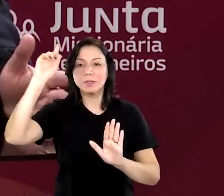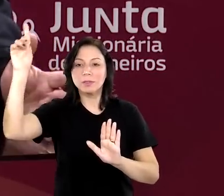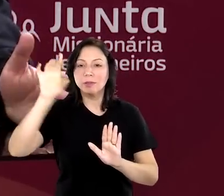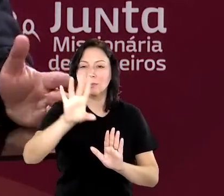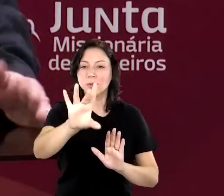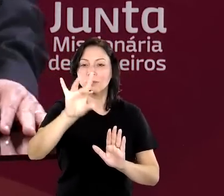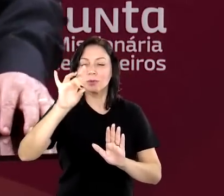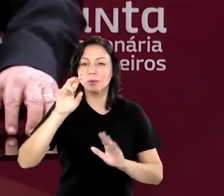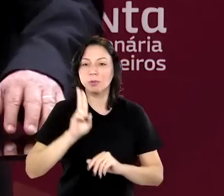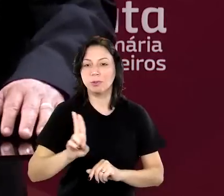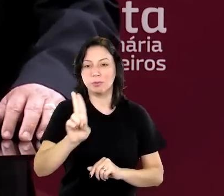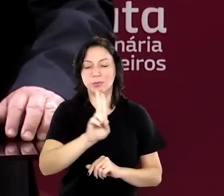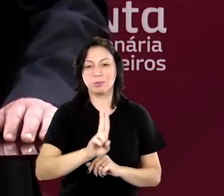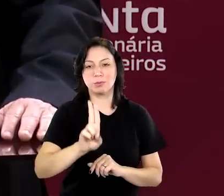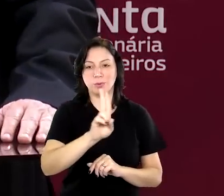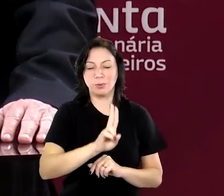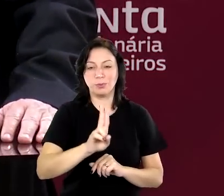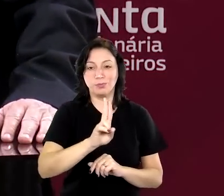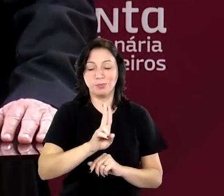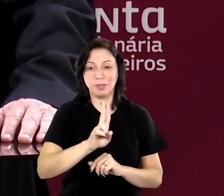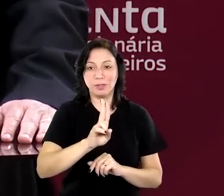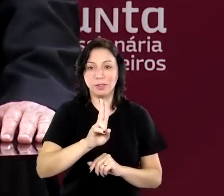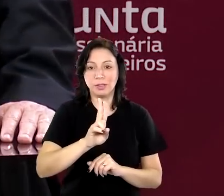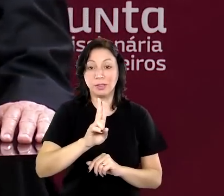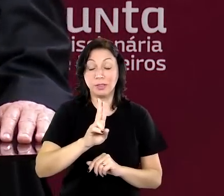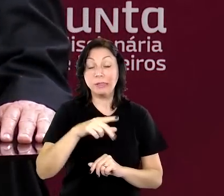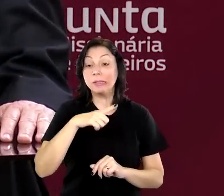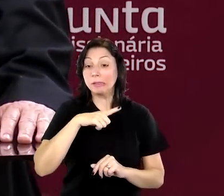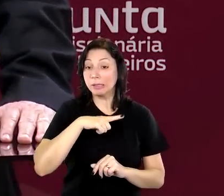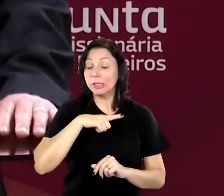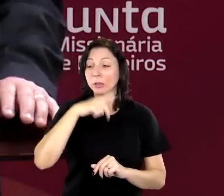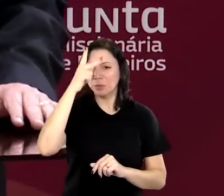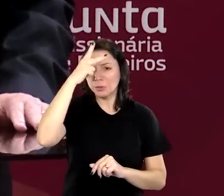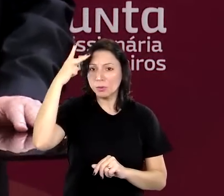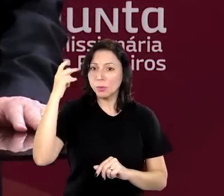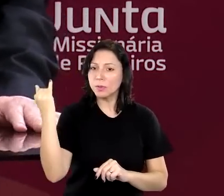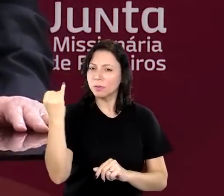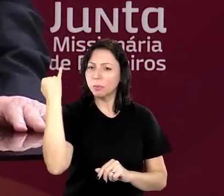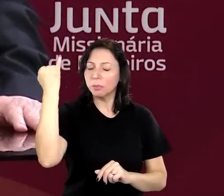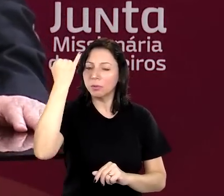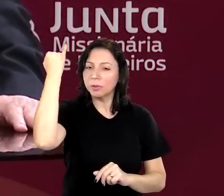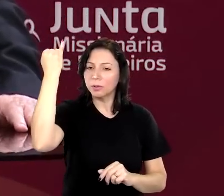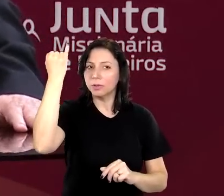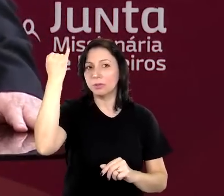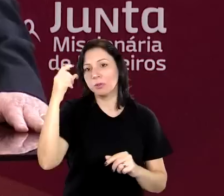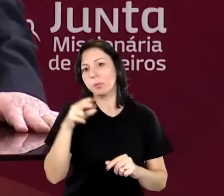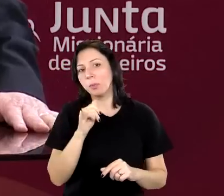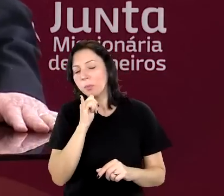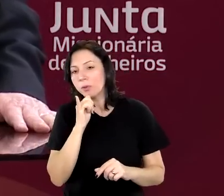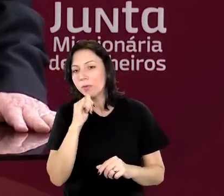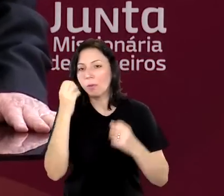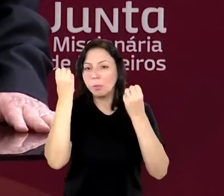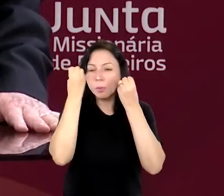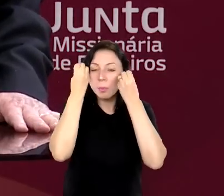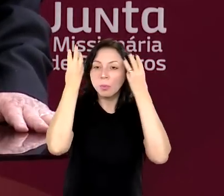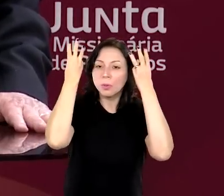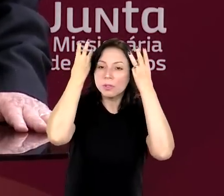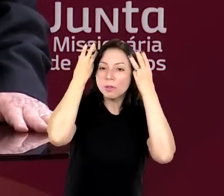Algumas pessoas chaves, como Moisés, como Davi, como Paulo, como